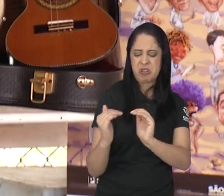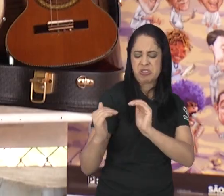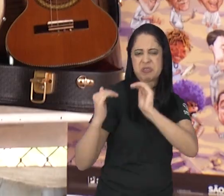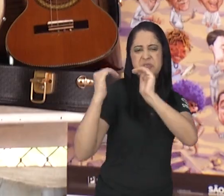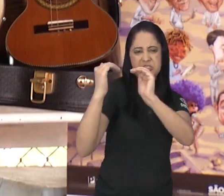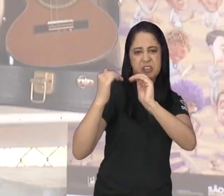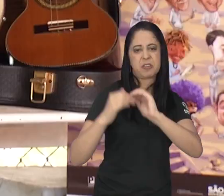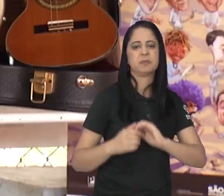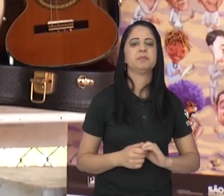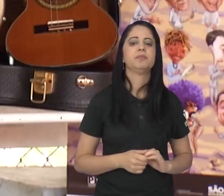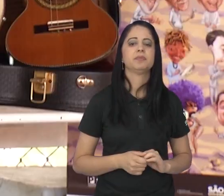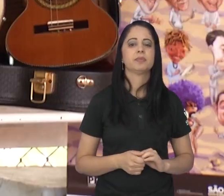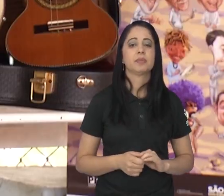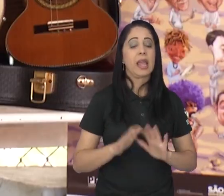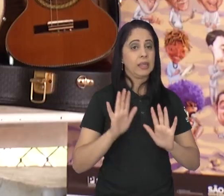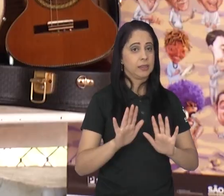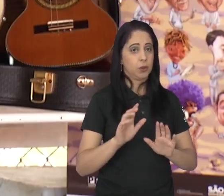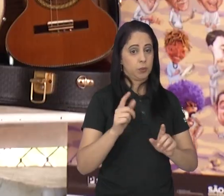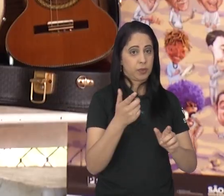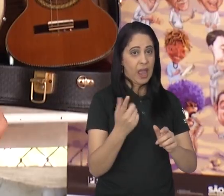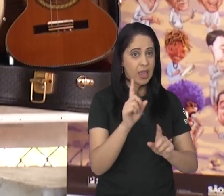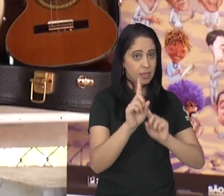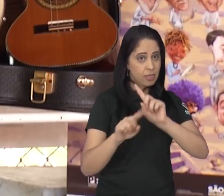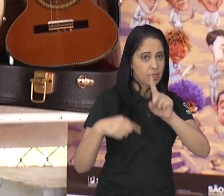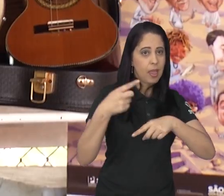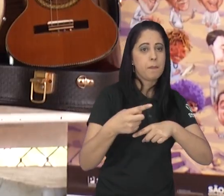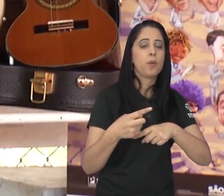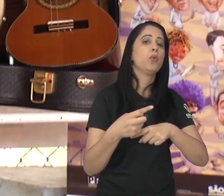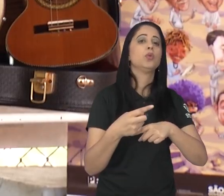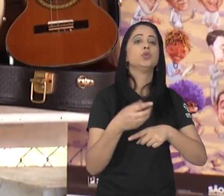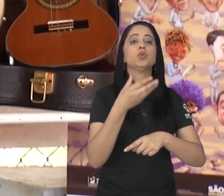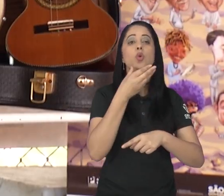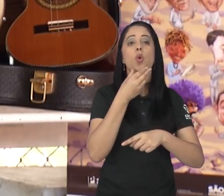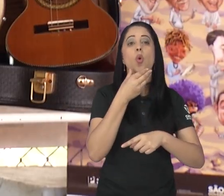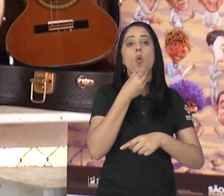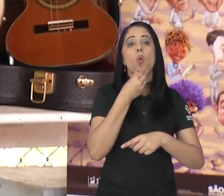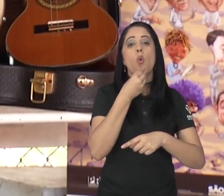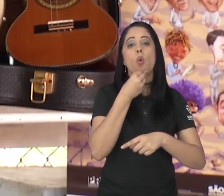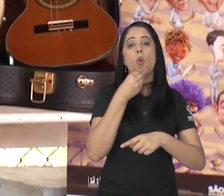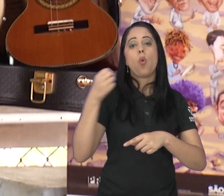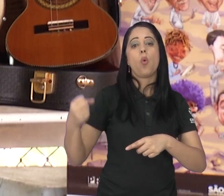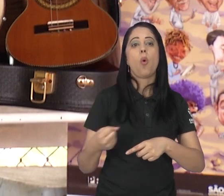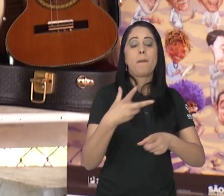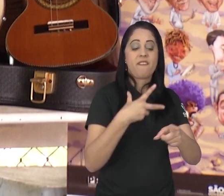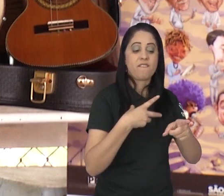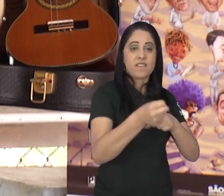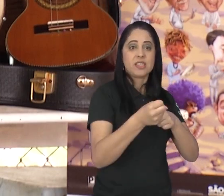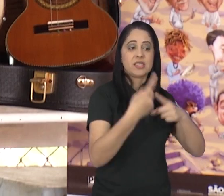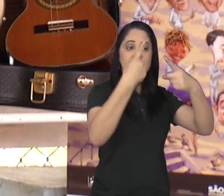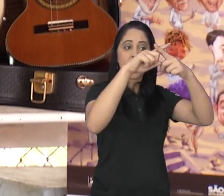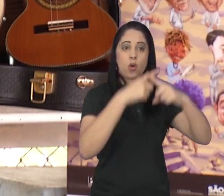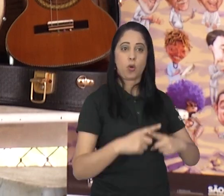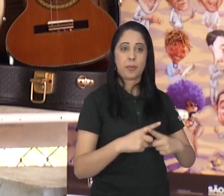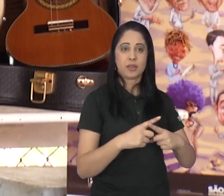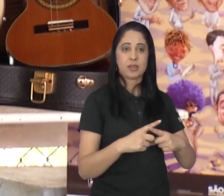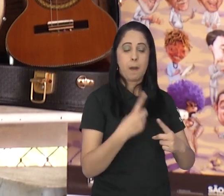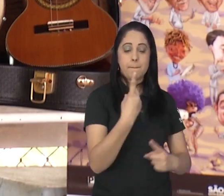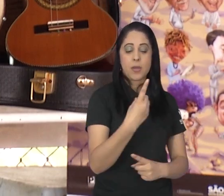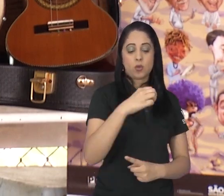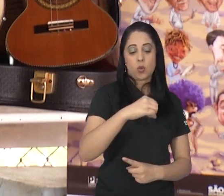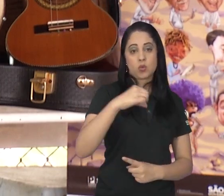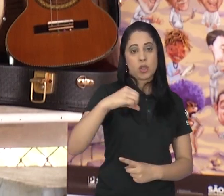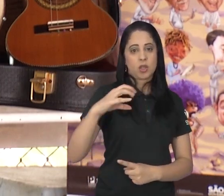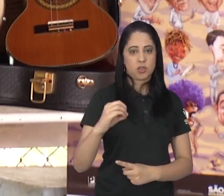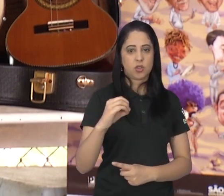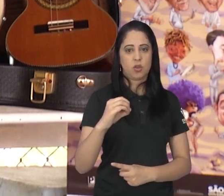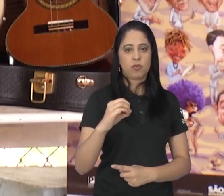Caetano, Milton. Aí o Flecha, ele ficou famoso porque ele venceu o primeiro festival Carrefour da música em